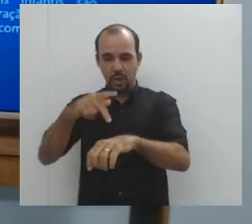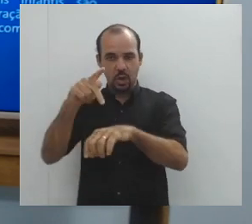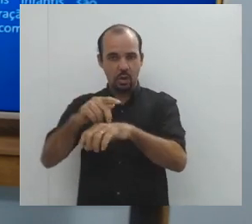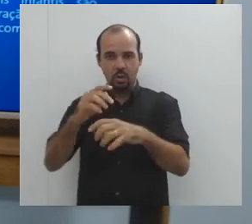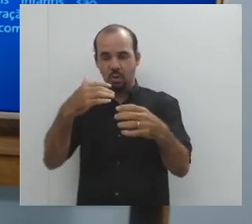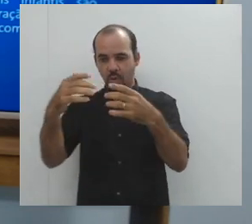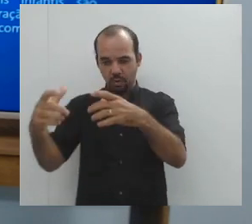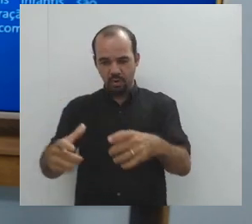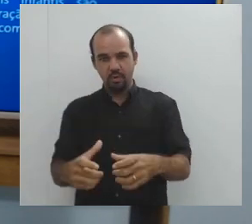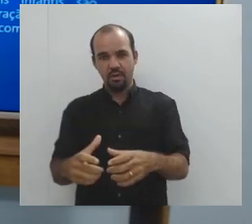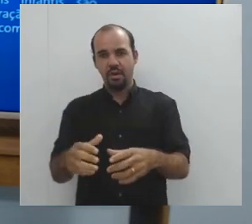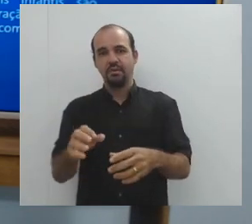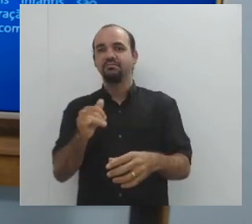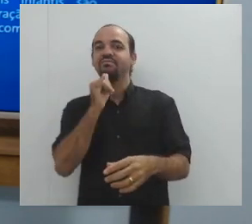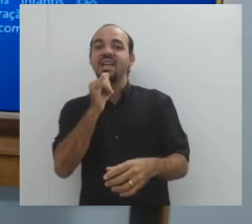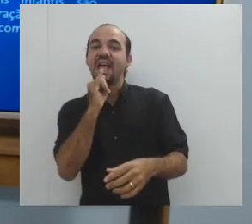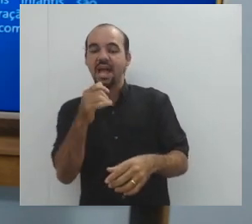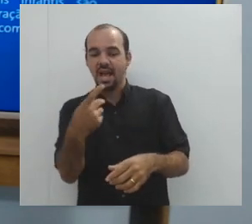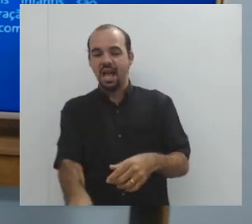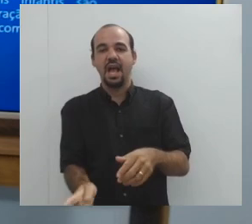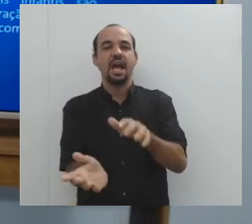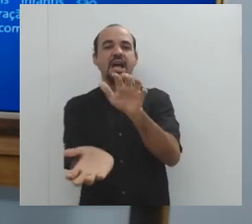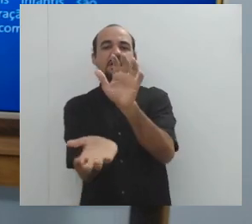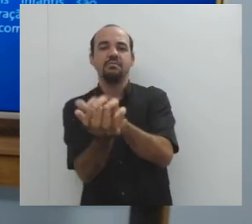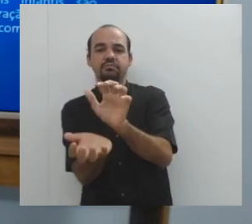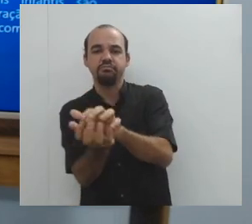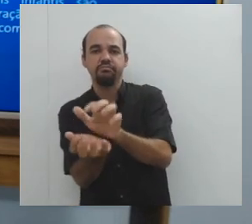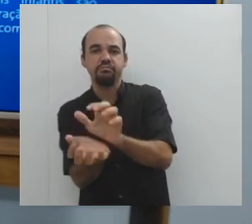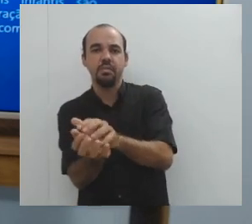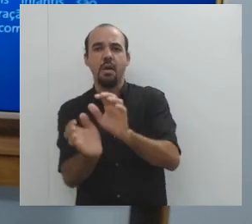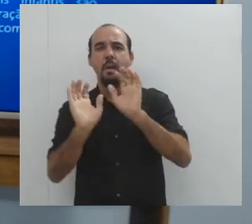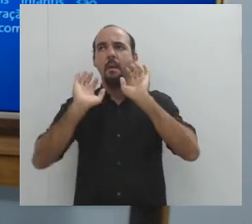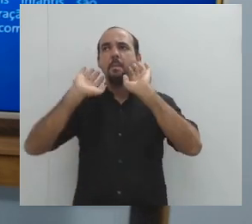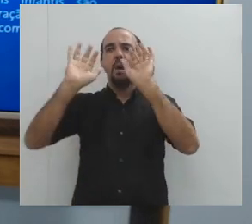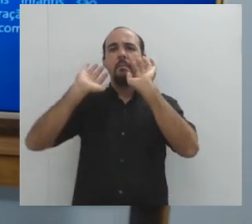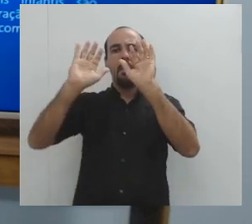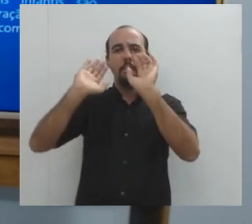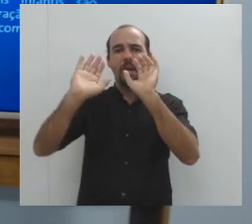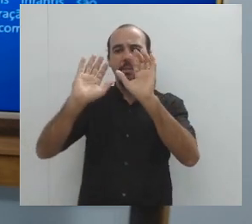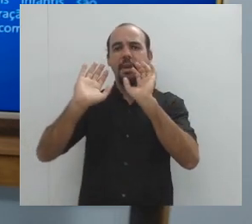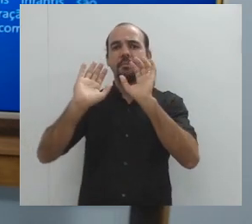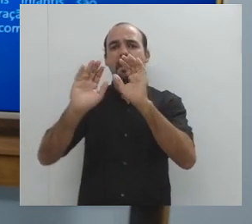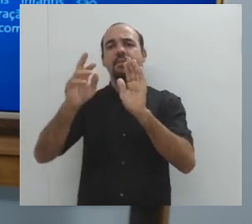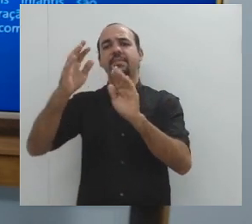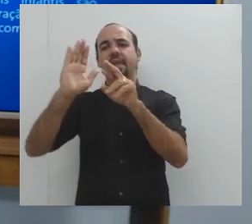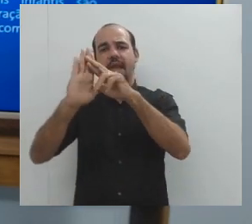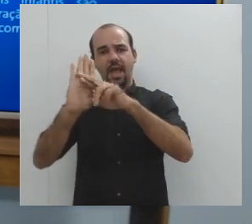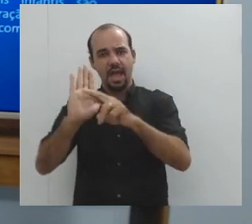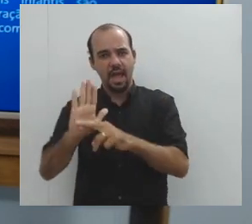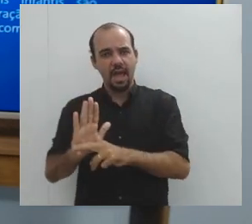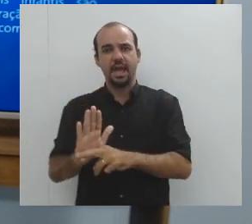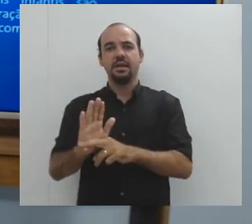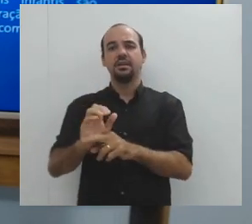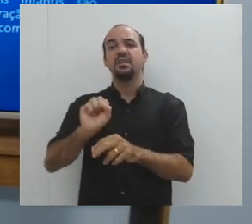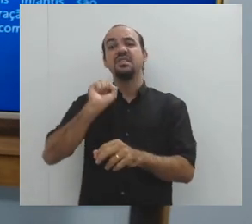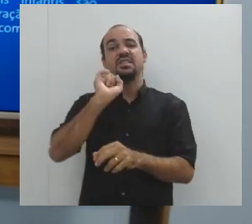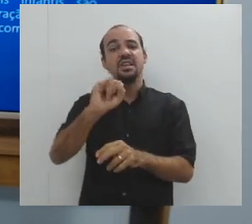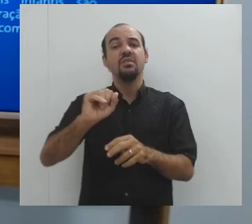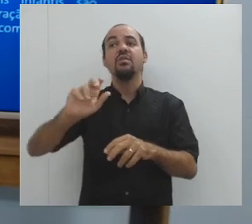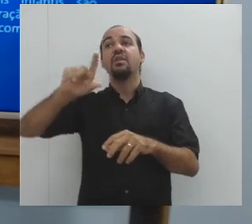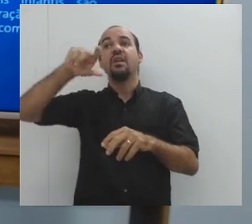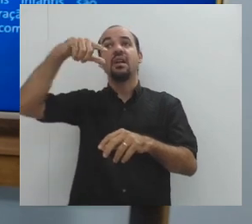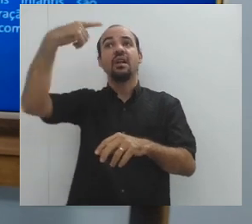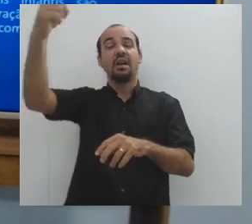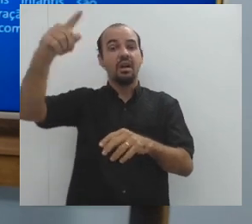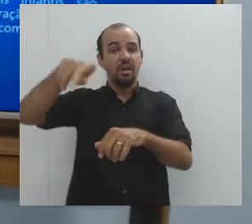seja, aqui em Pernambuco é desse jeito, o futebol, o vôlei. Se você for para a China, ele vai ser dessa mesma forma. Isso é que